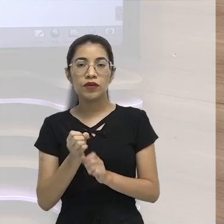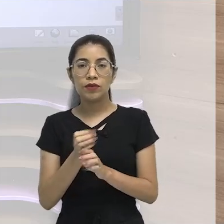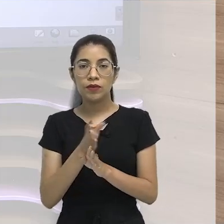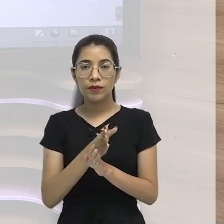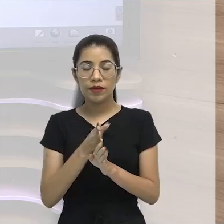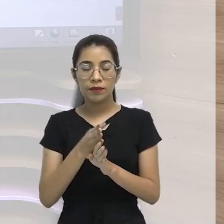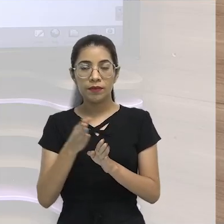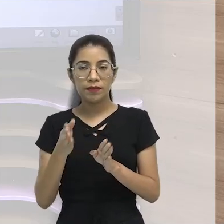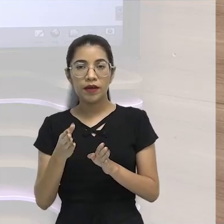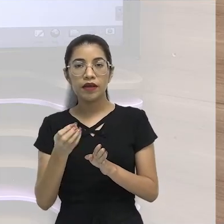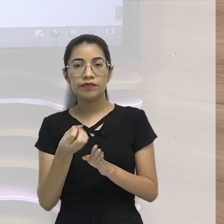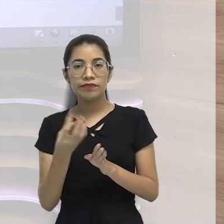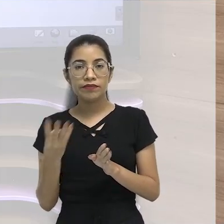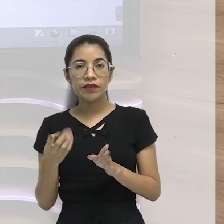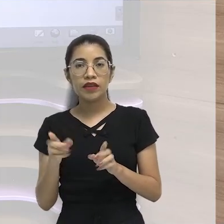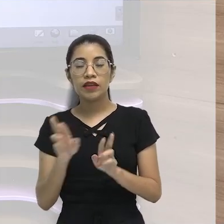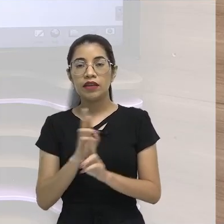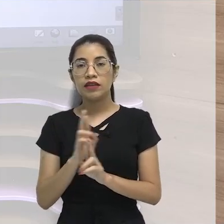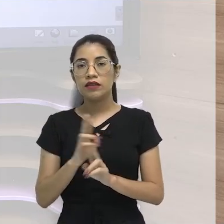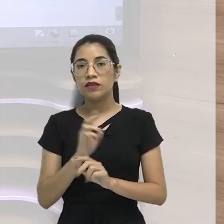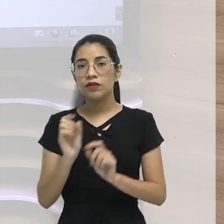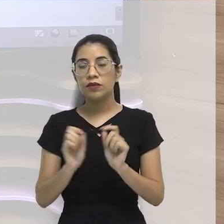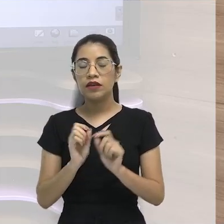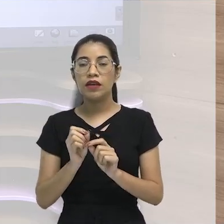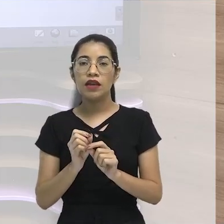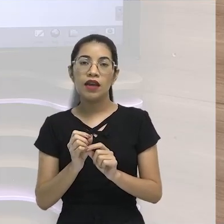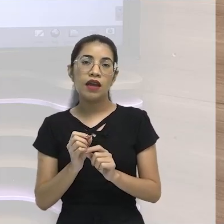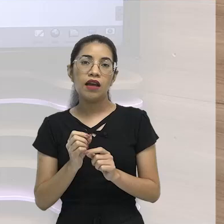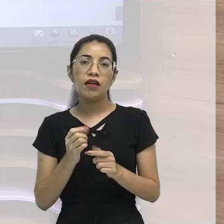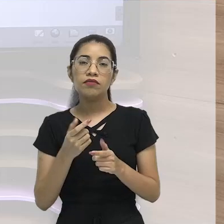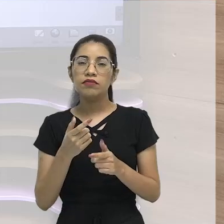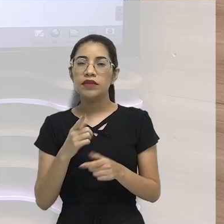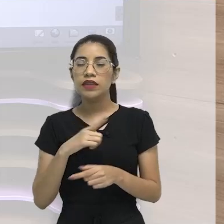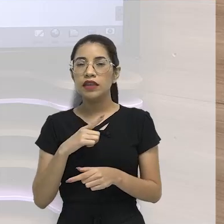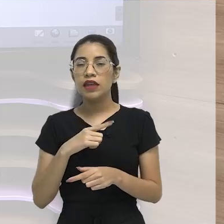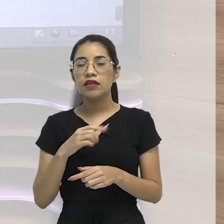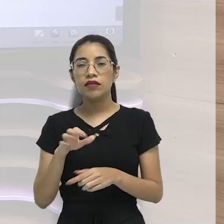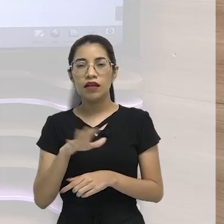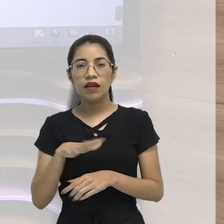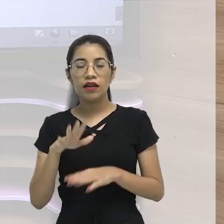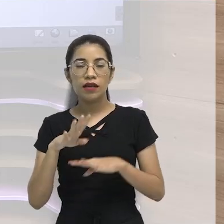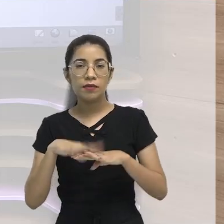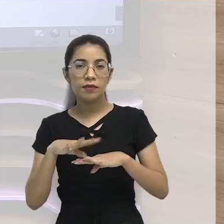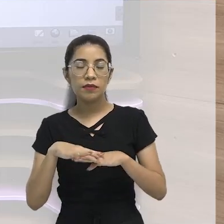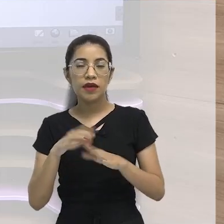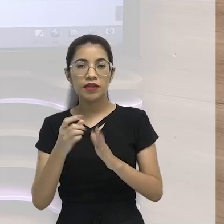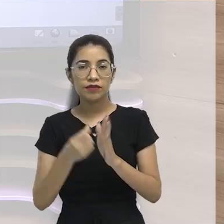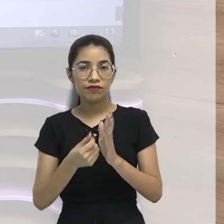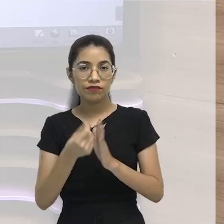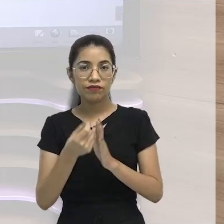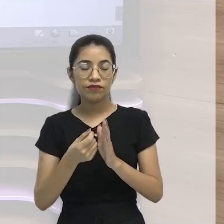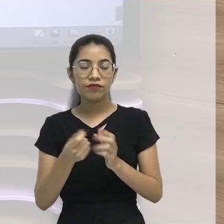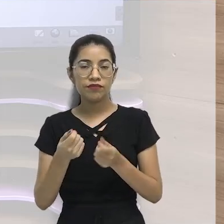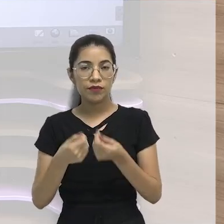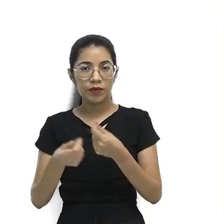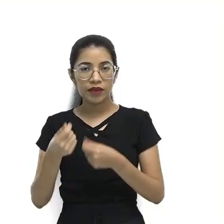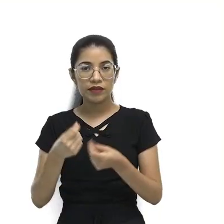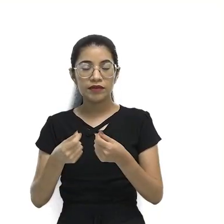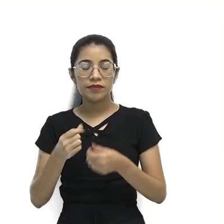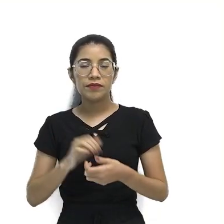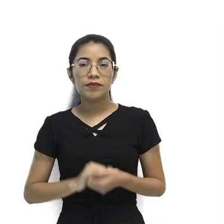inteiros, tá? Em relação a esses problemas envolvendo matemática financeira, tá? Vamos para a